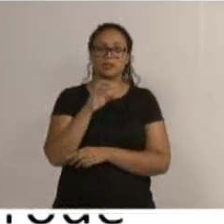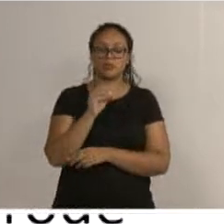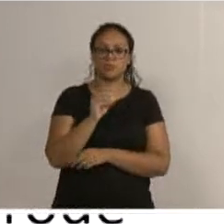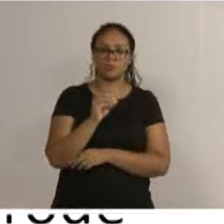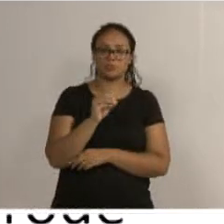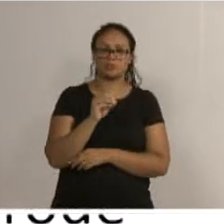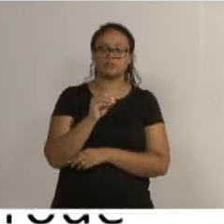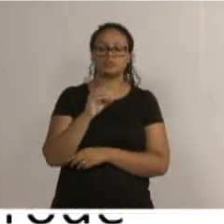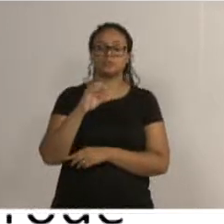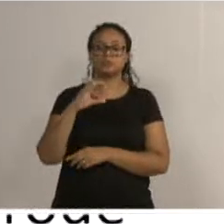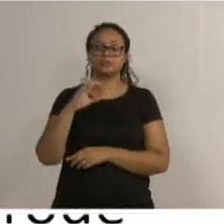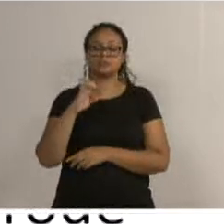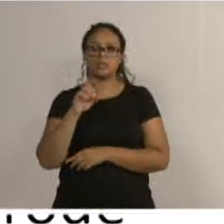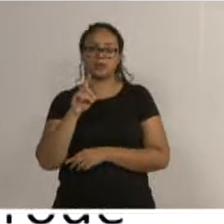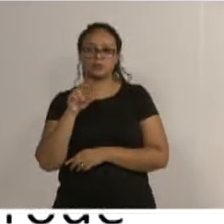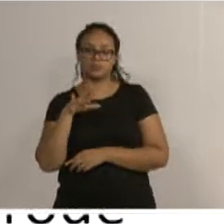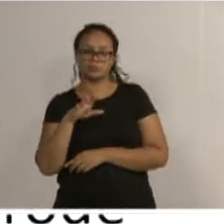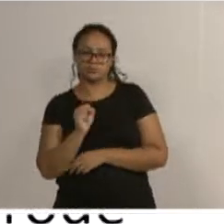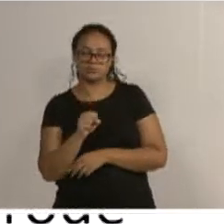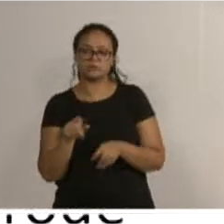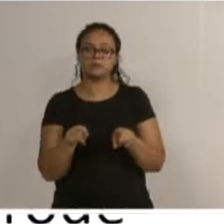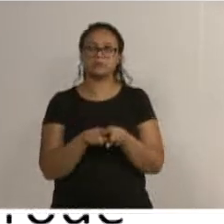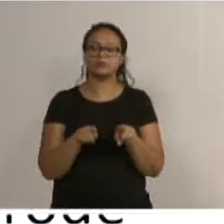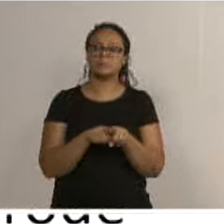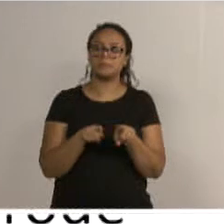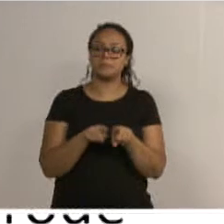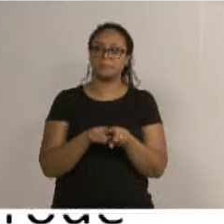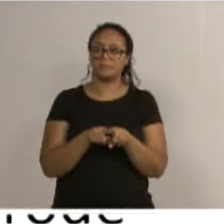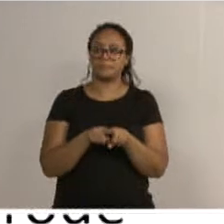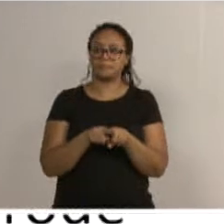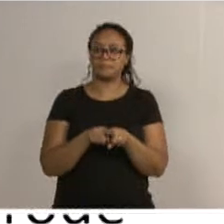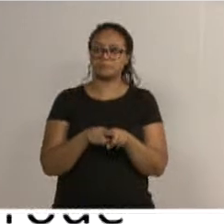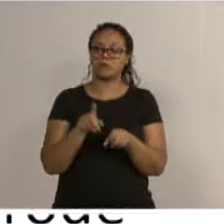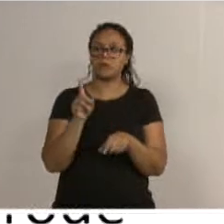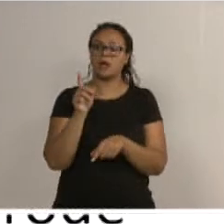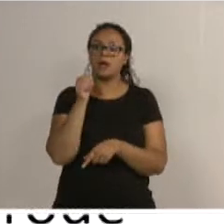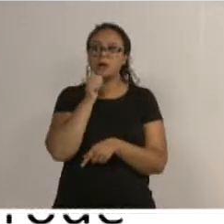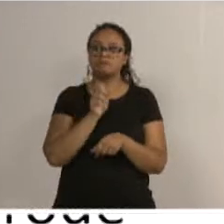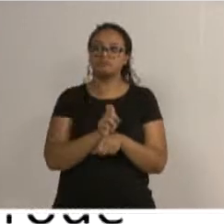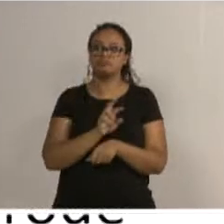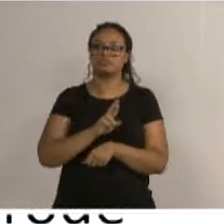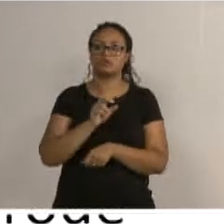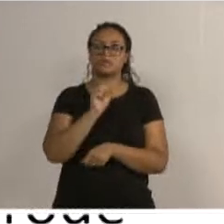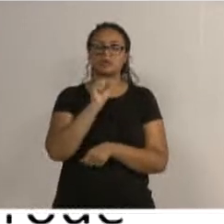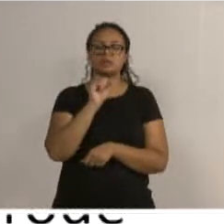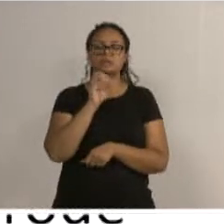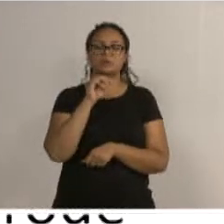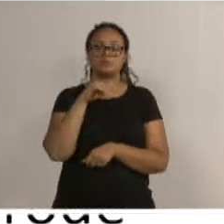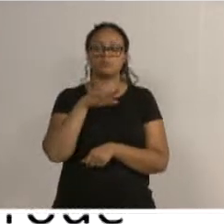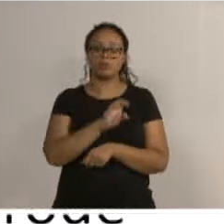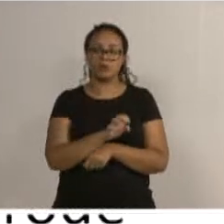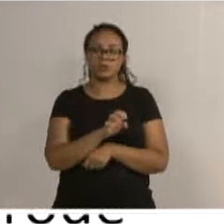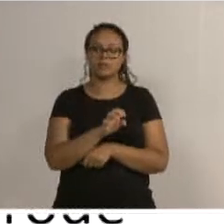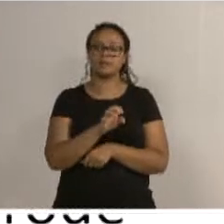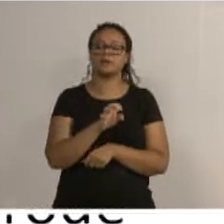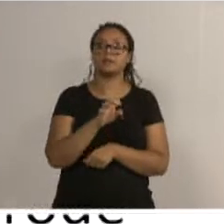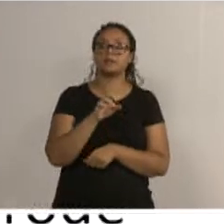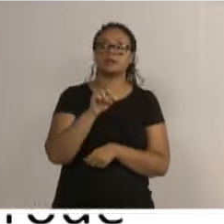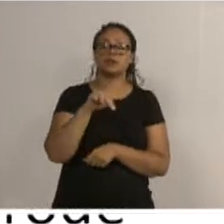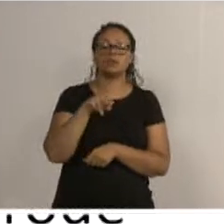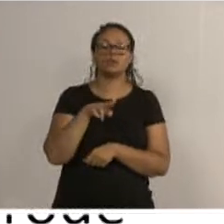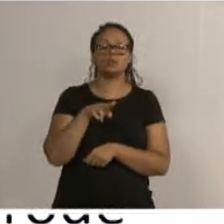mandato, a doutora Simone Nunes. E nós temos no